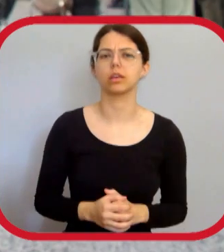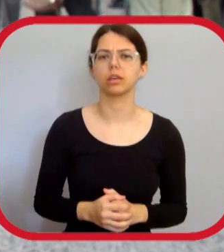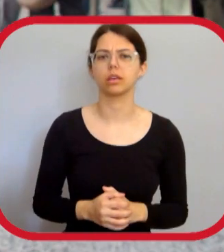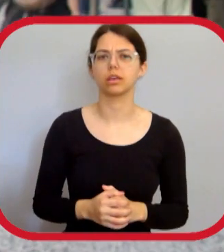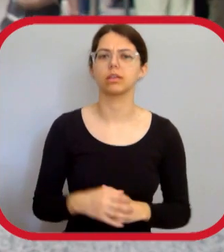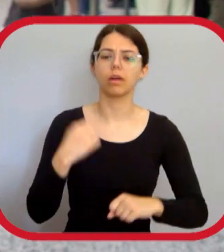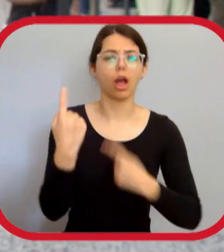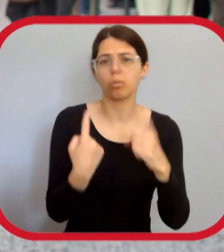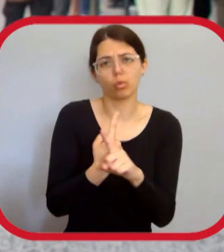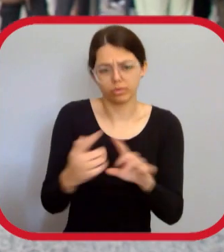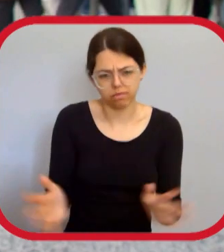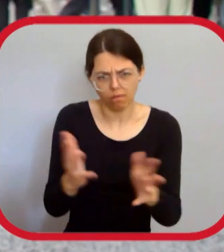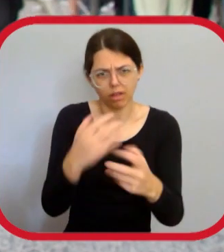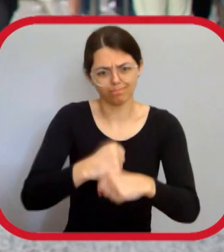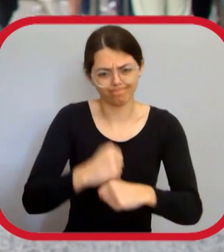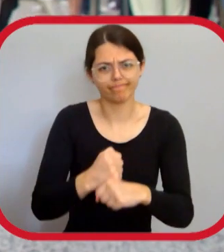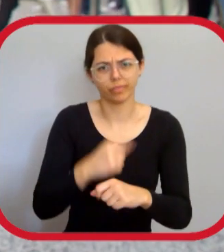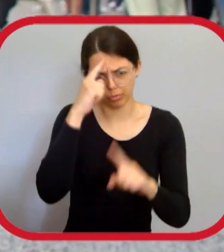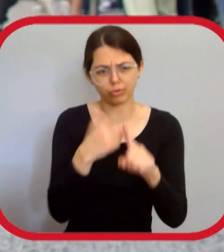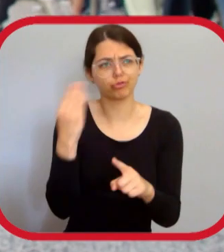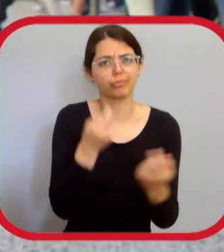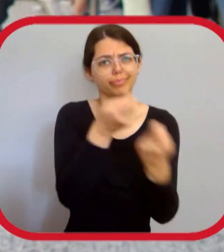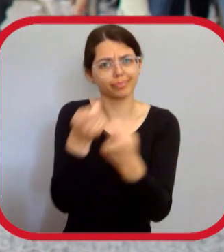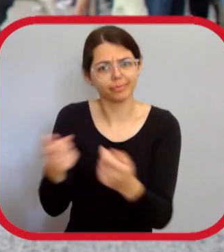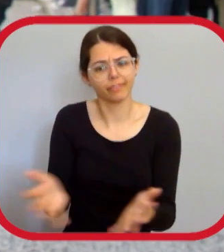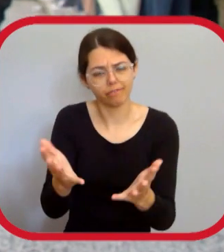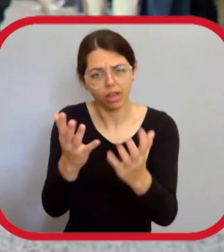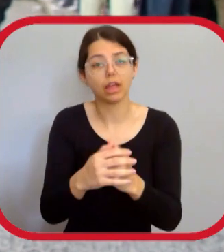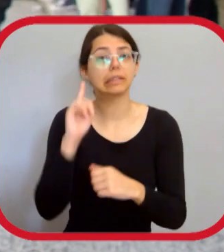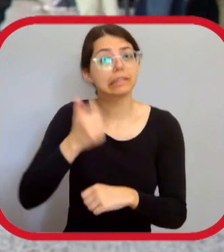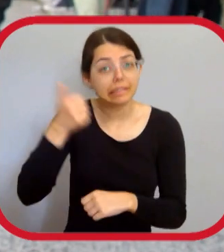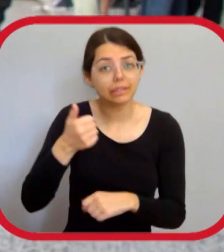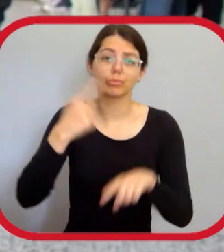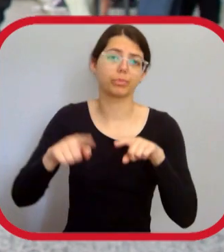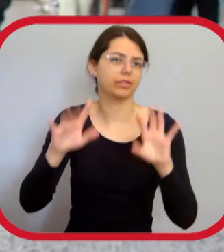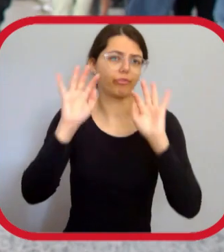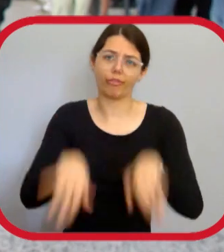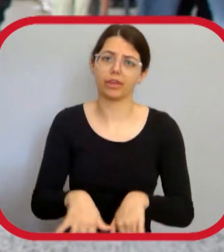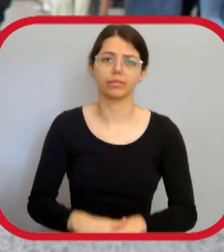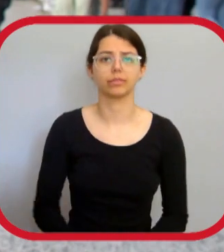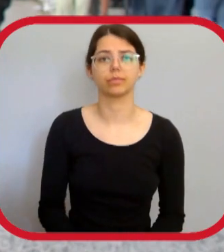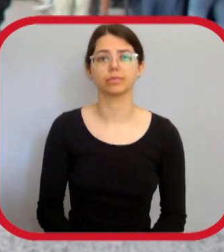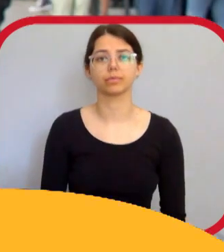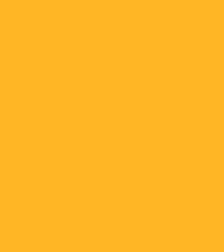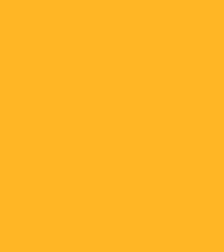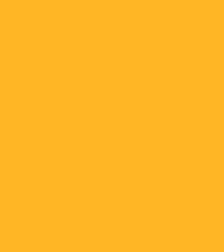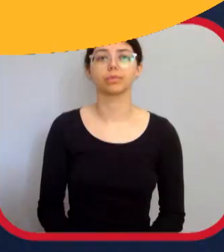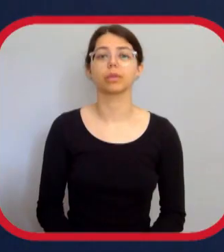lugar, façam alguma coisa pelos jovens e, acima de tudo, acabem com as